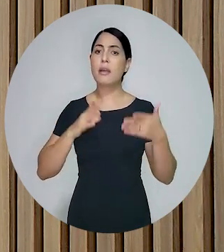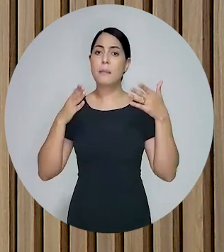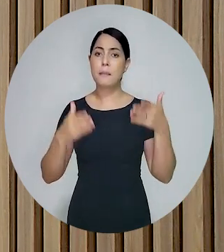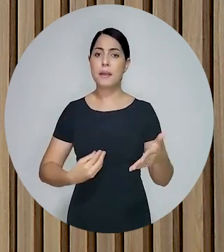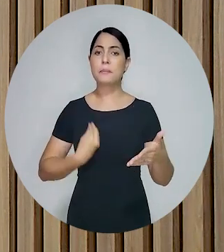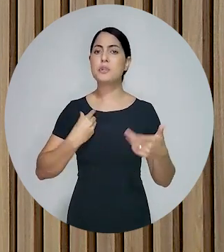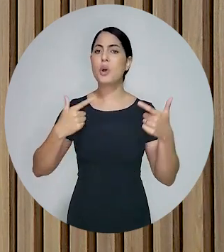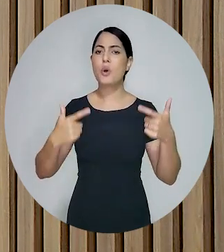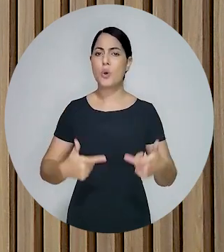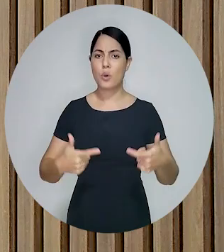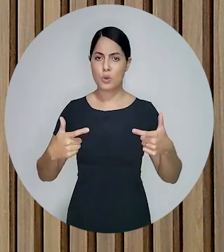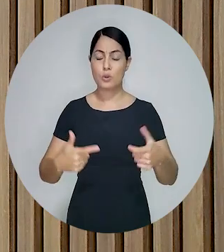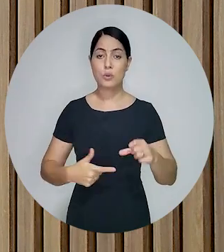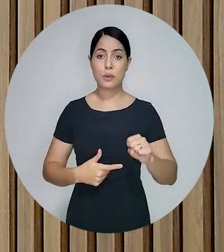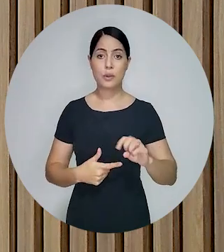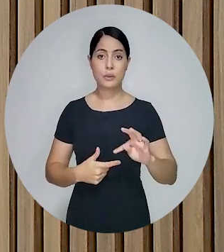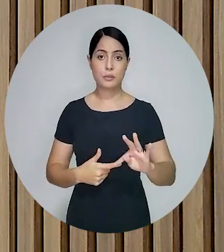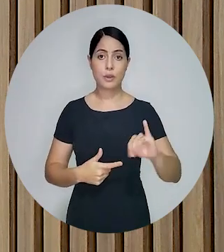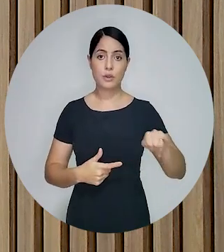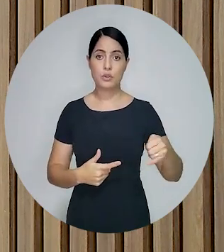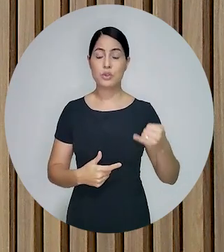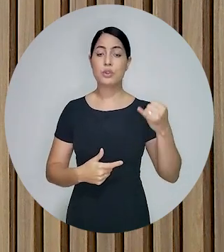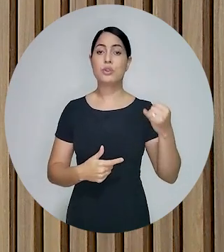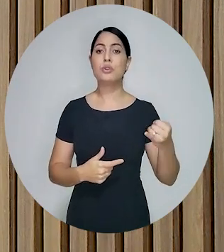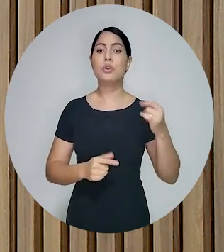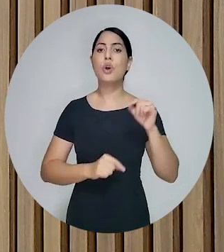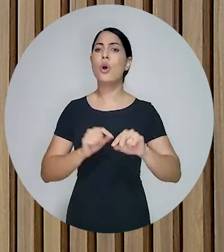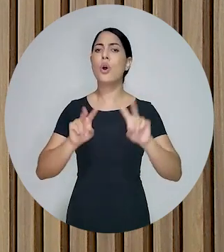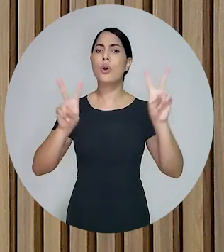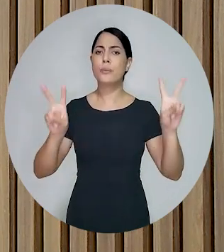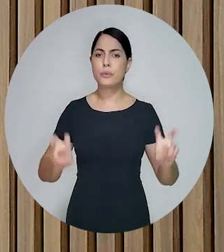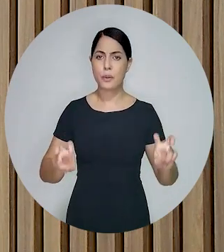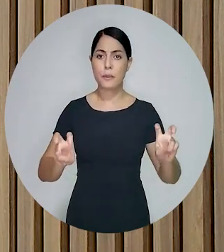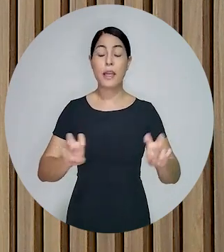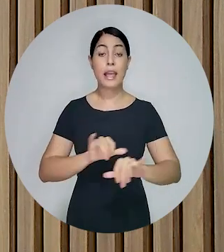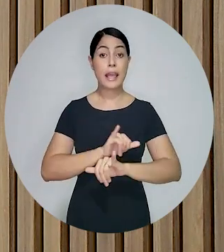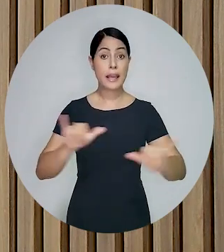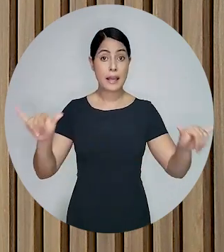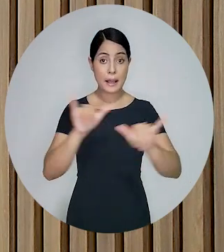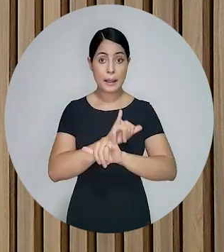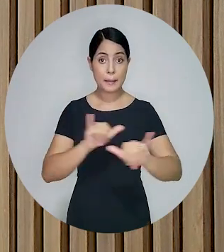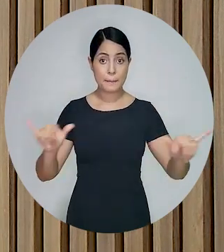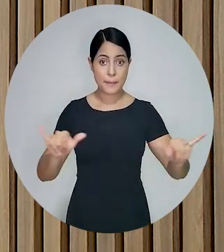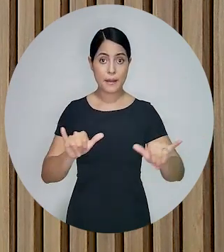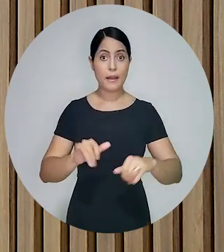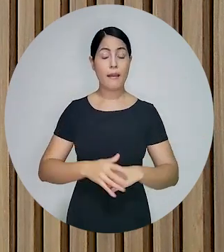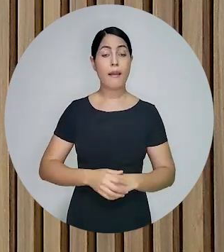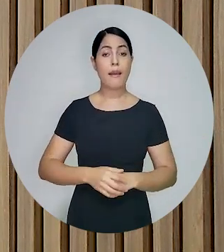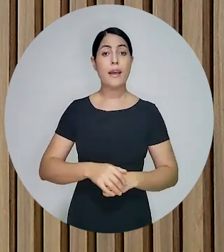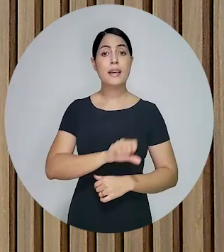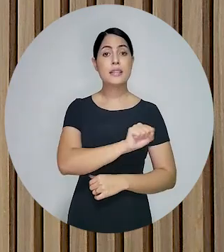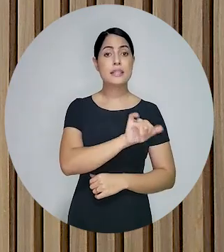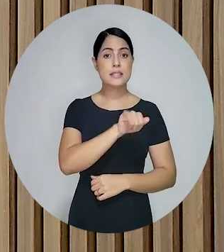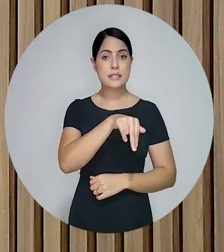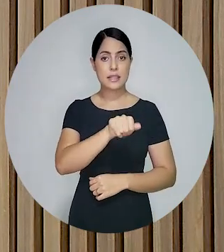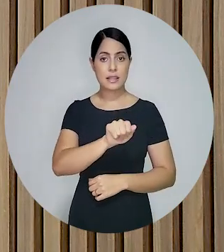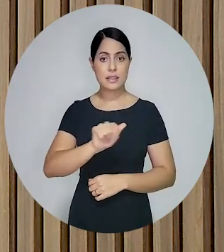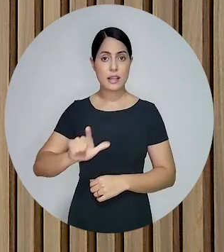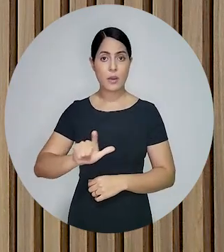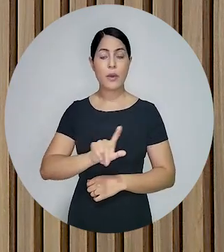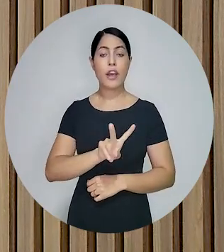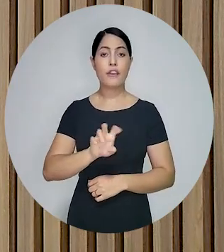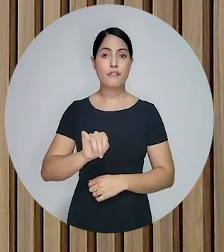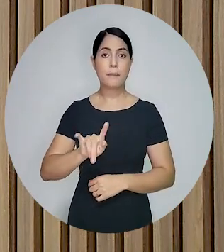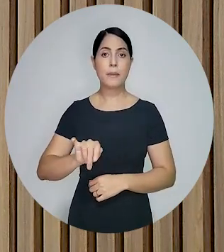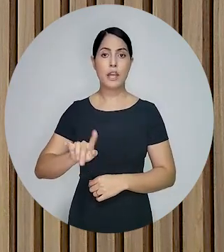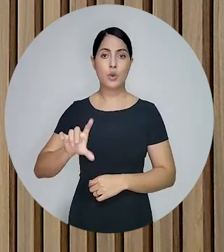da solenidade de adesão do Superior Tribunal de Justiça à campanha Sinal Vermelho, que busca integrar os poderes